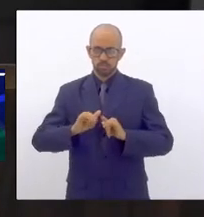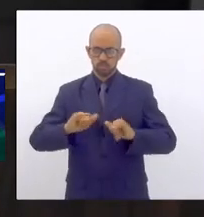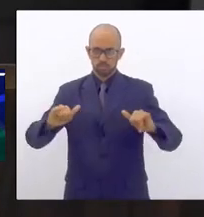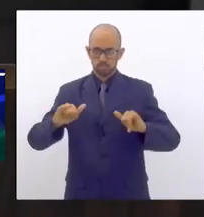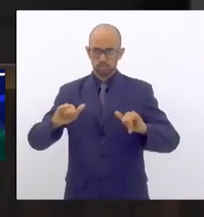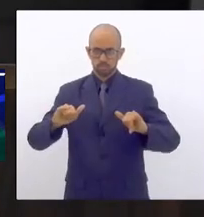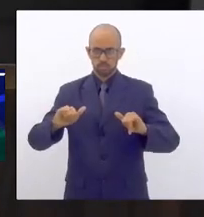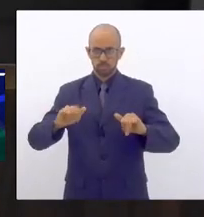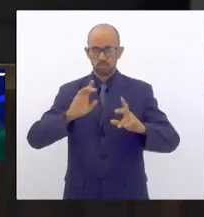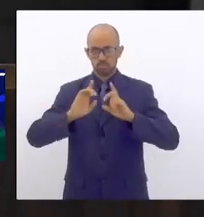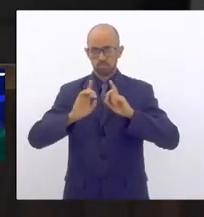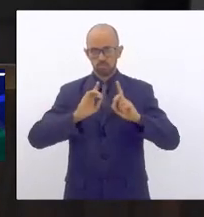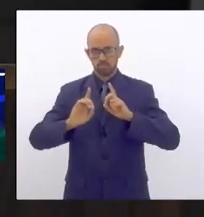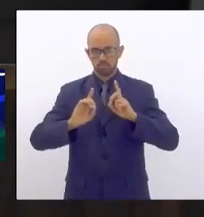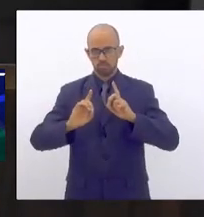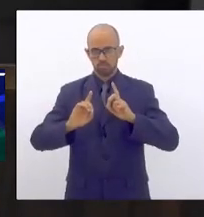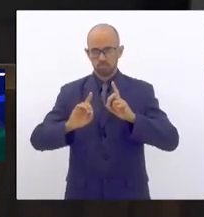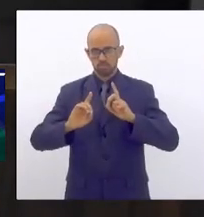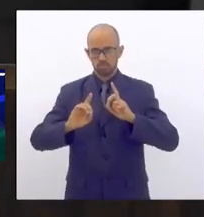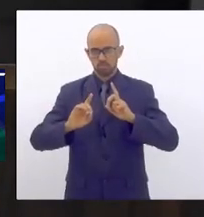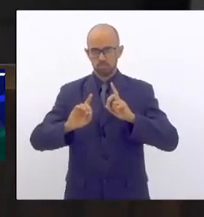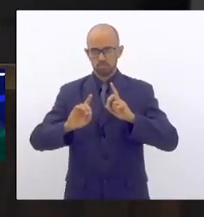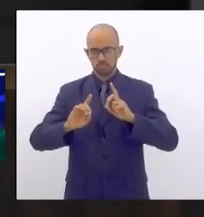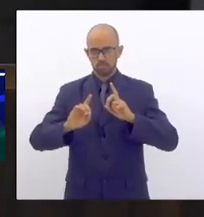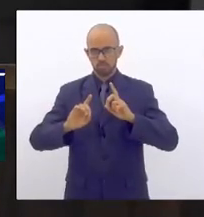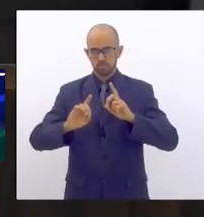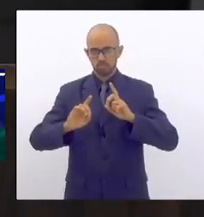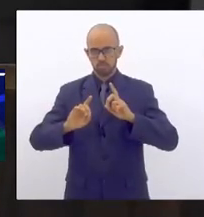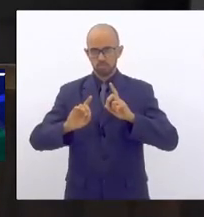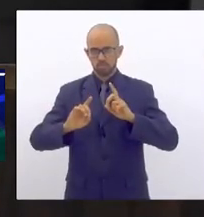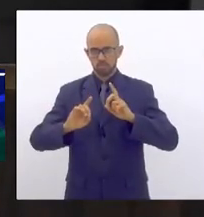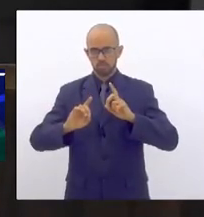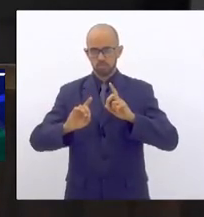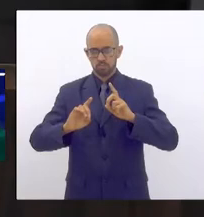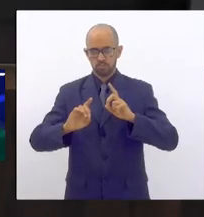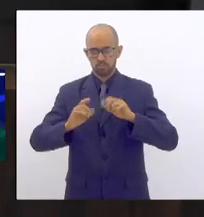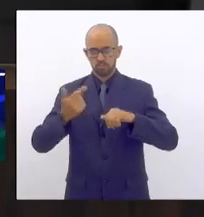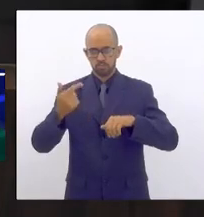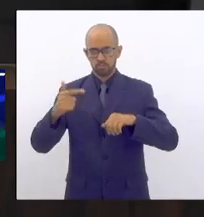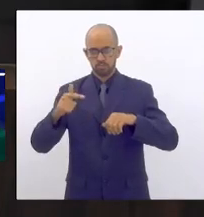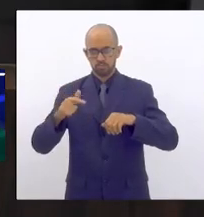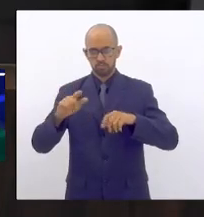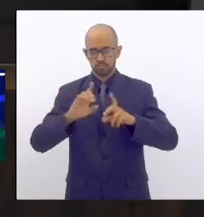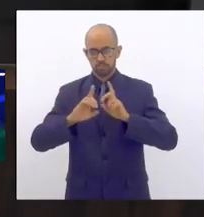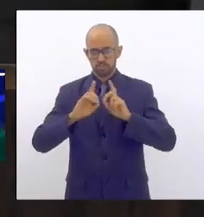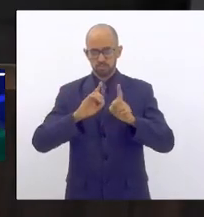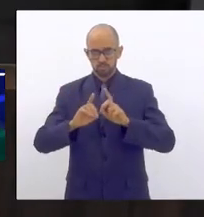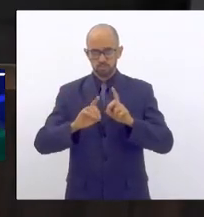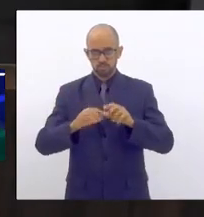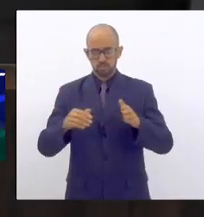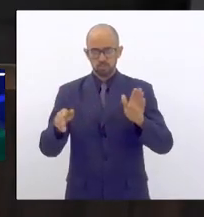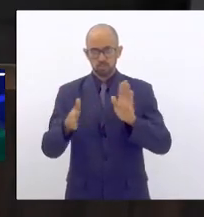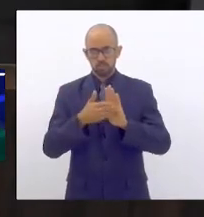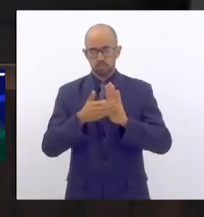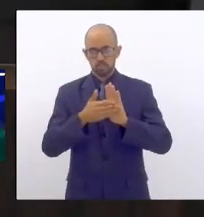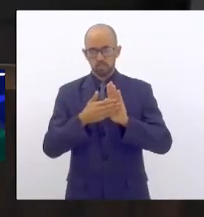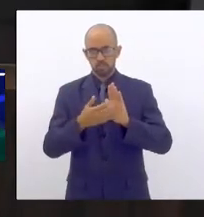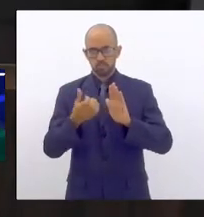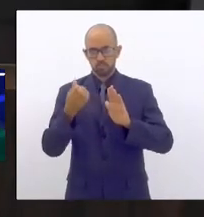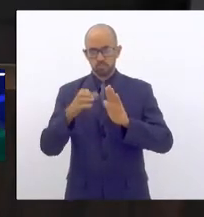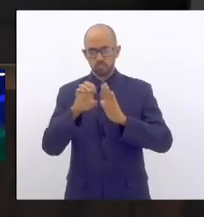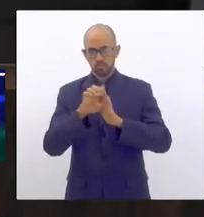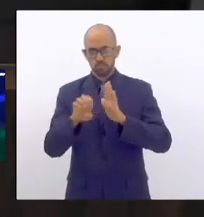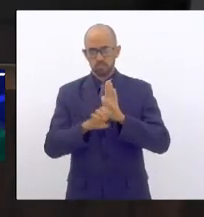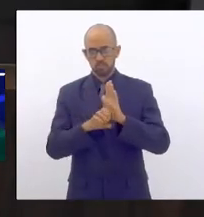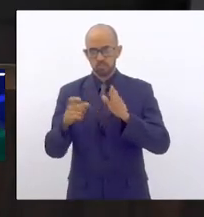discussão. Não, é claro que o parecer é favorável. Não havendo quem queira discutir, encerra da discussão, a presente proposta recebeu 6 emendas e retorna às